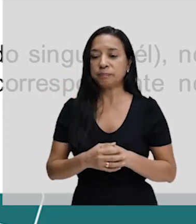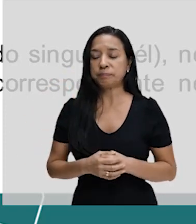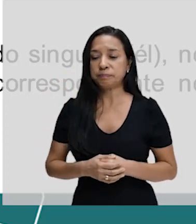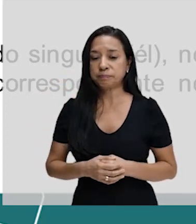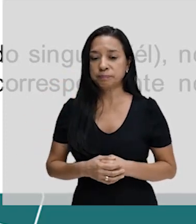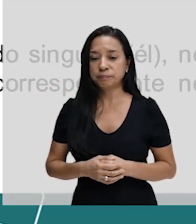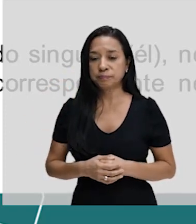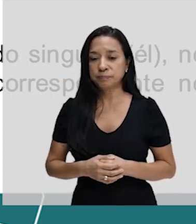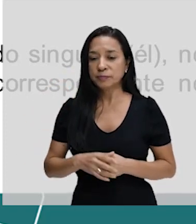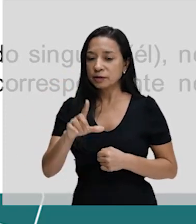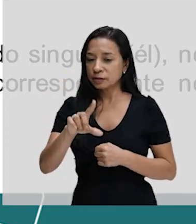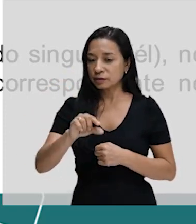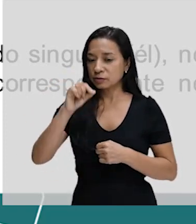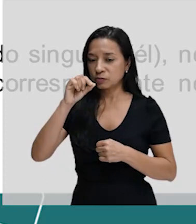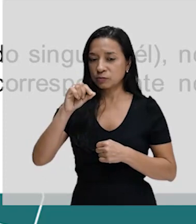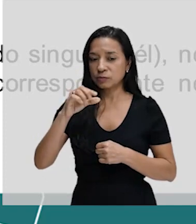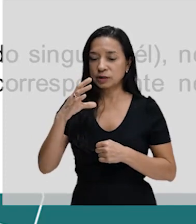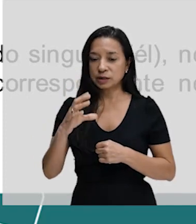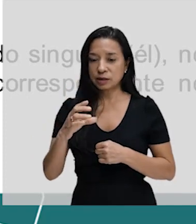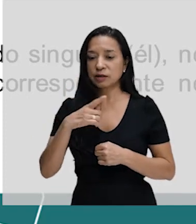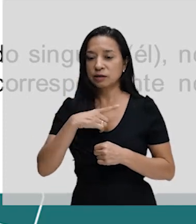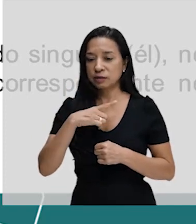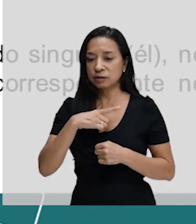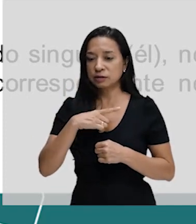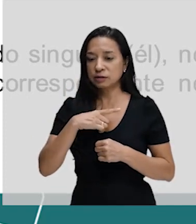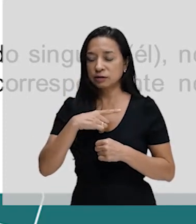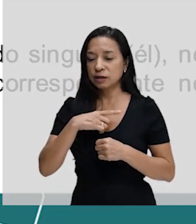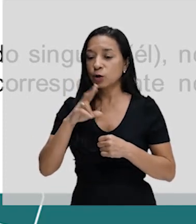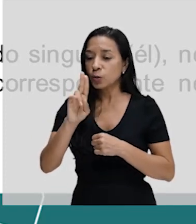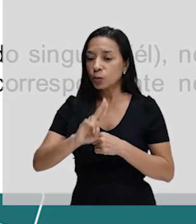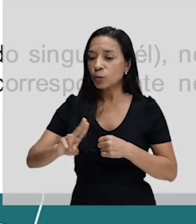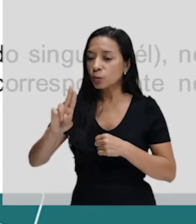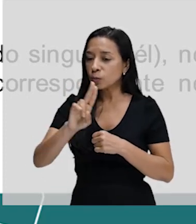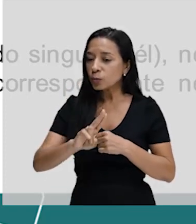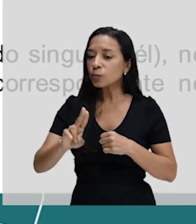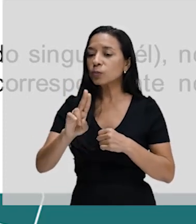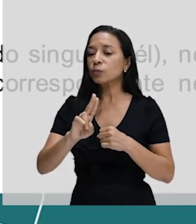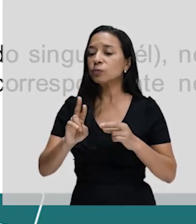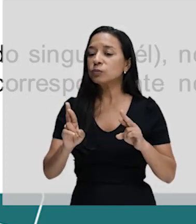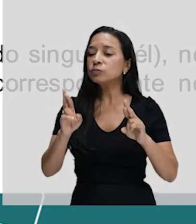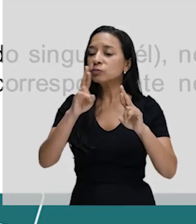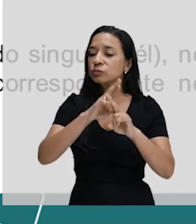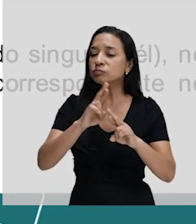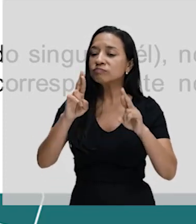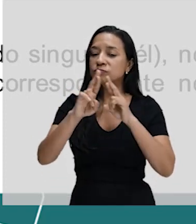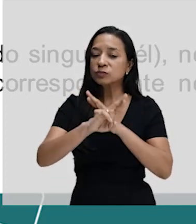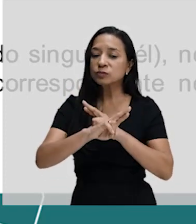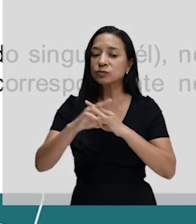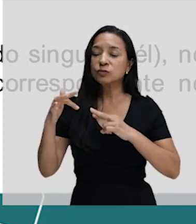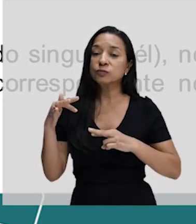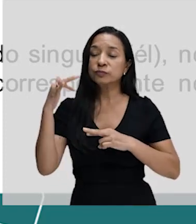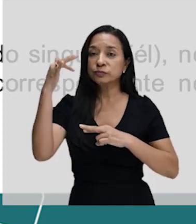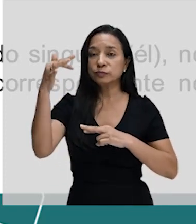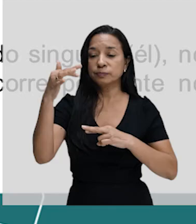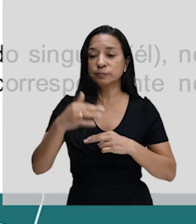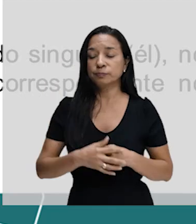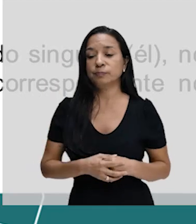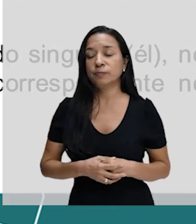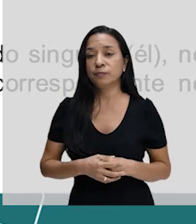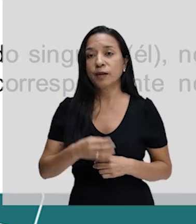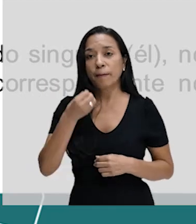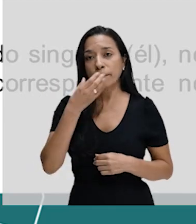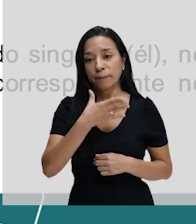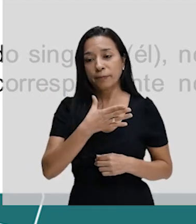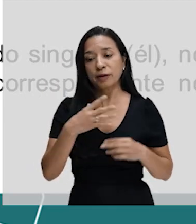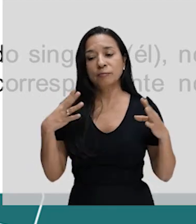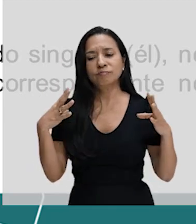perfeito. Na alternativa C, tem-se a forma correspondente no futuro. Bem, gente,